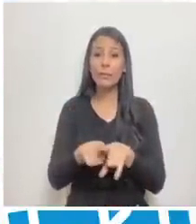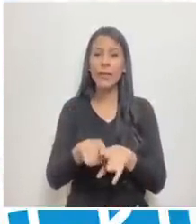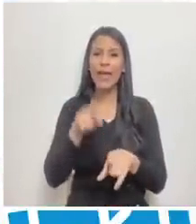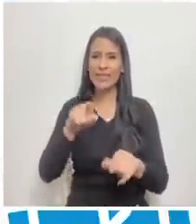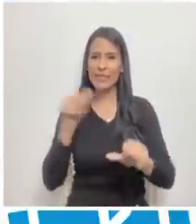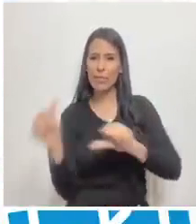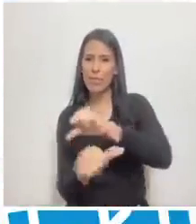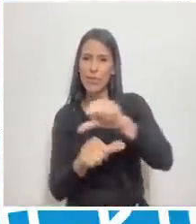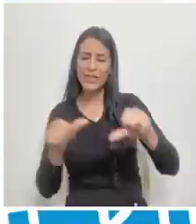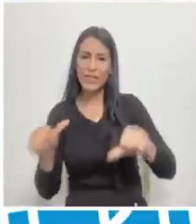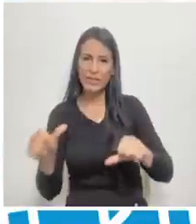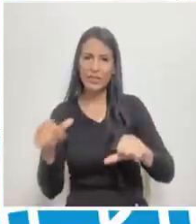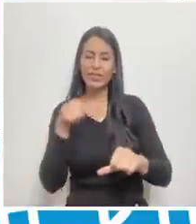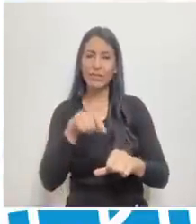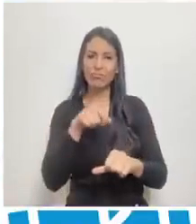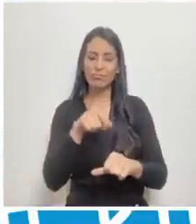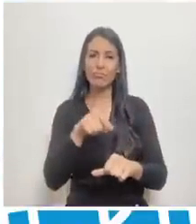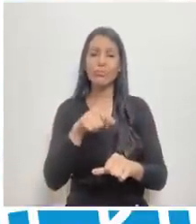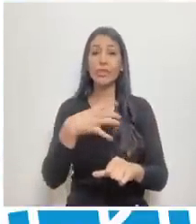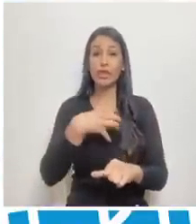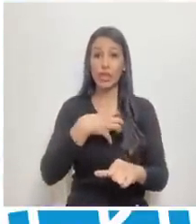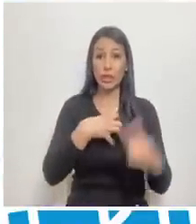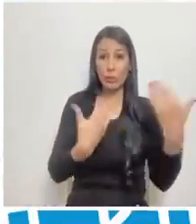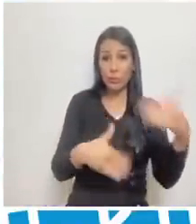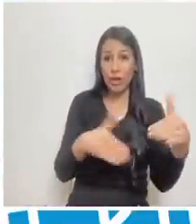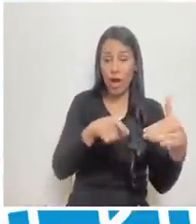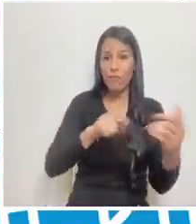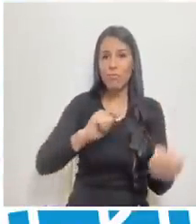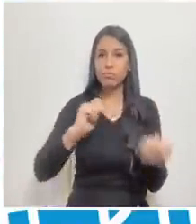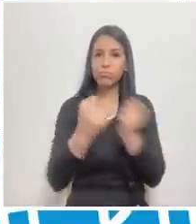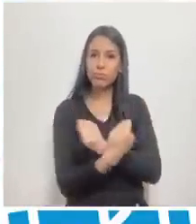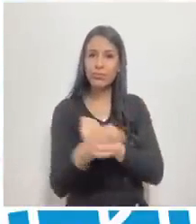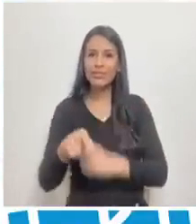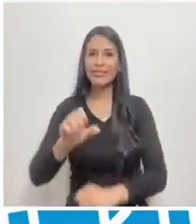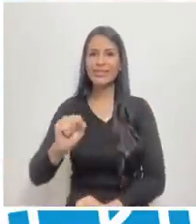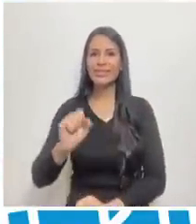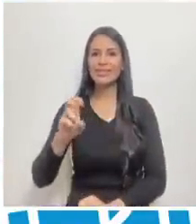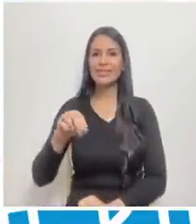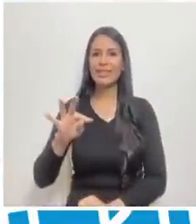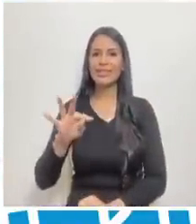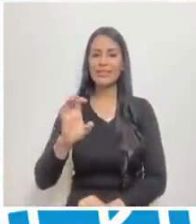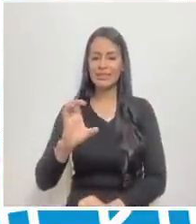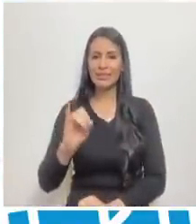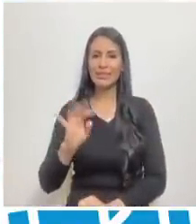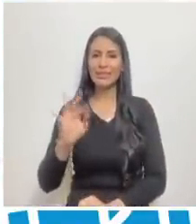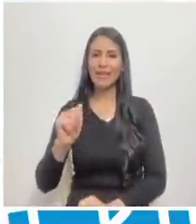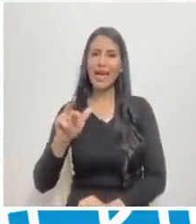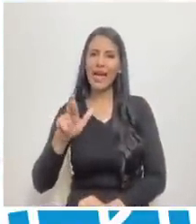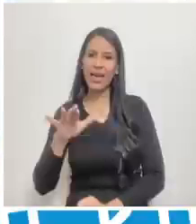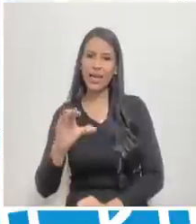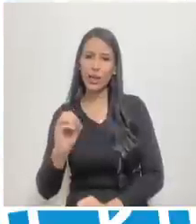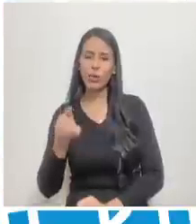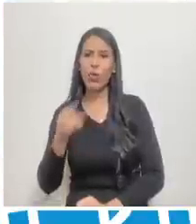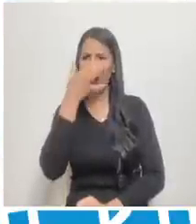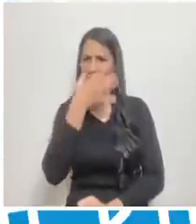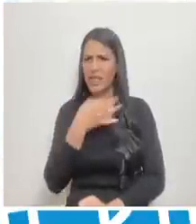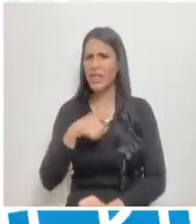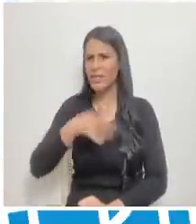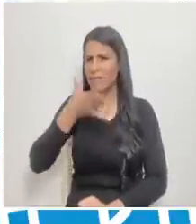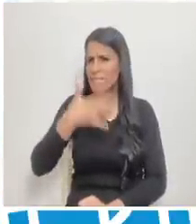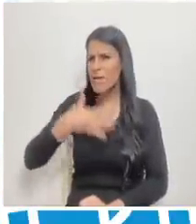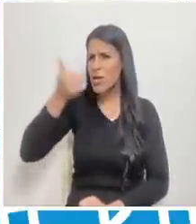trouxe alguma melhoria na qualidade da informação obtida a partir das